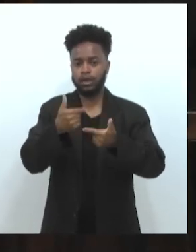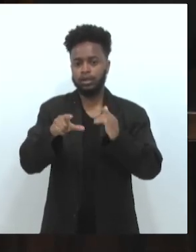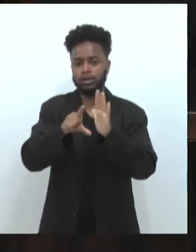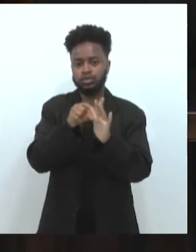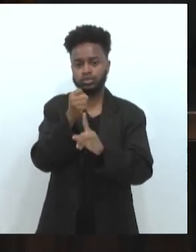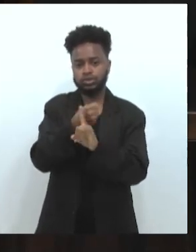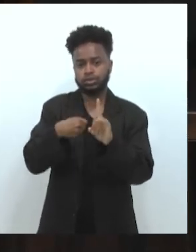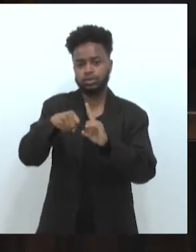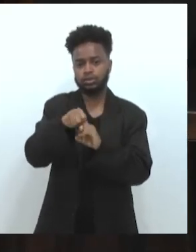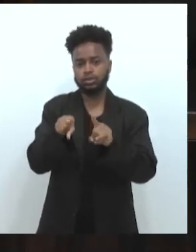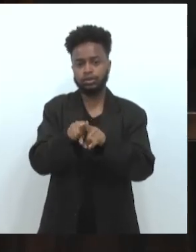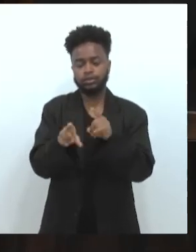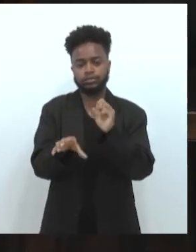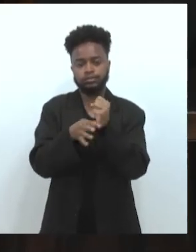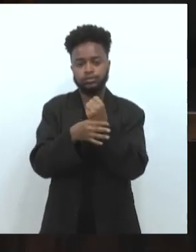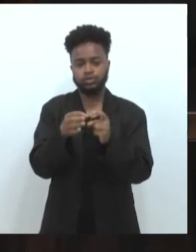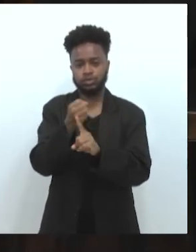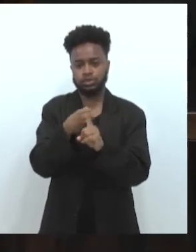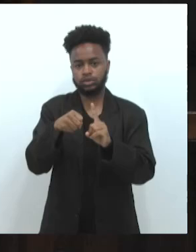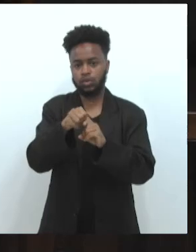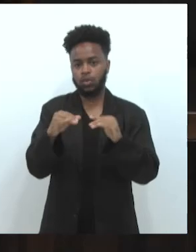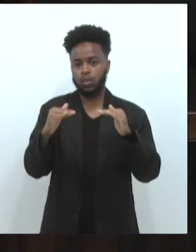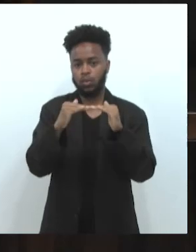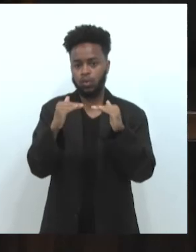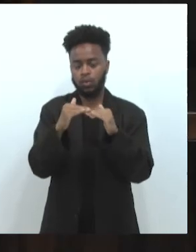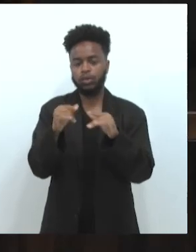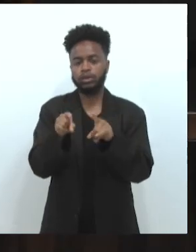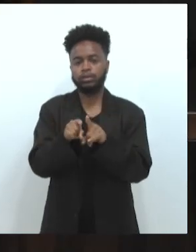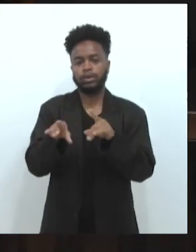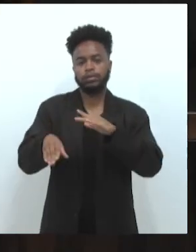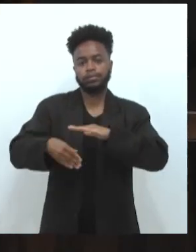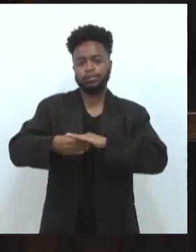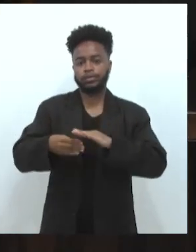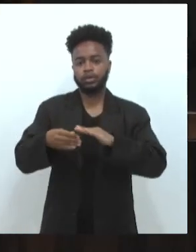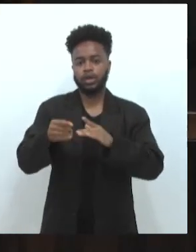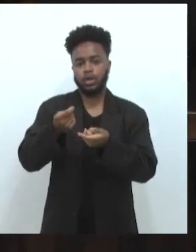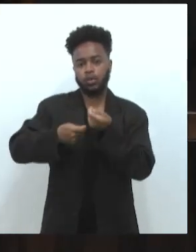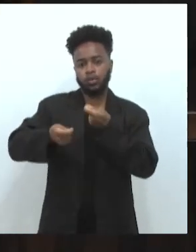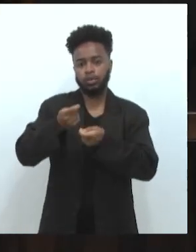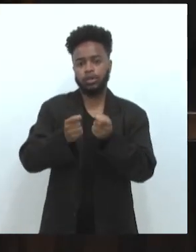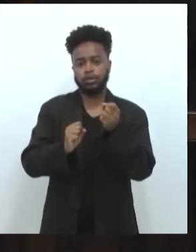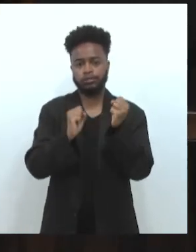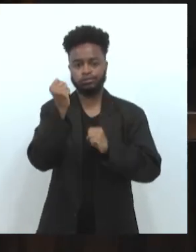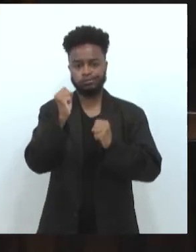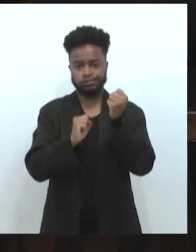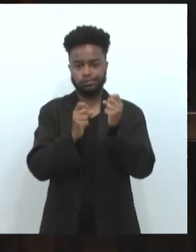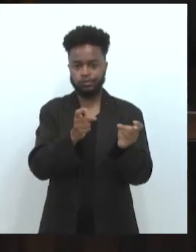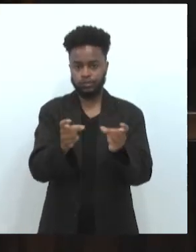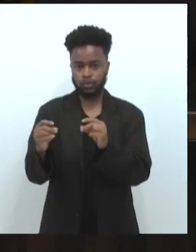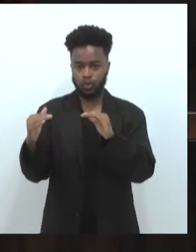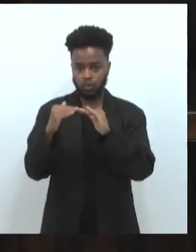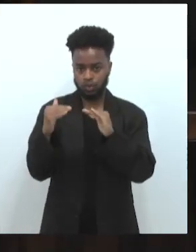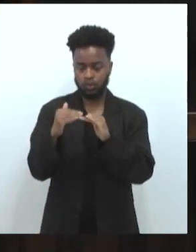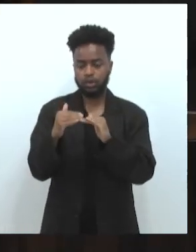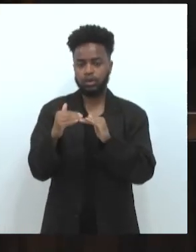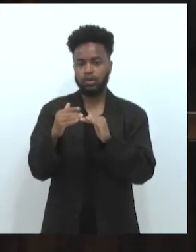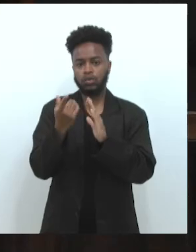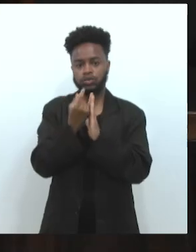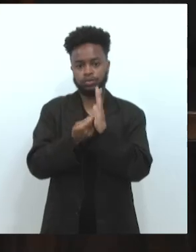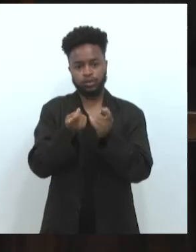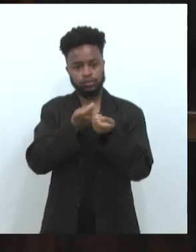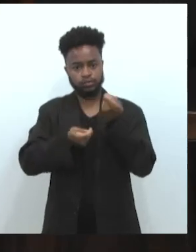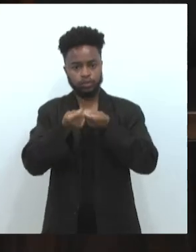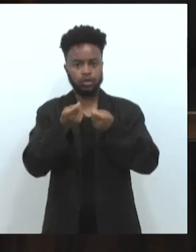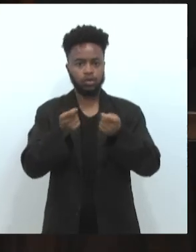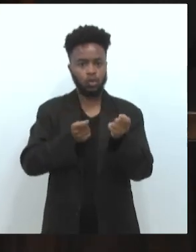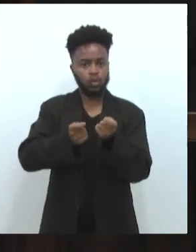Seguridade Social, favorável, com a emenda de Economia, Indústria e Comércio, favorável, com emenda de orçamento, fiscalização financeira